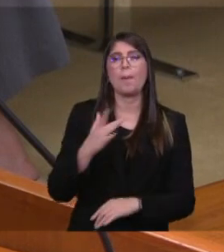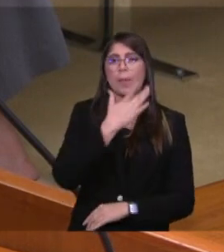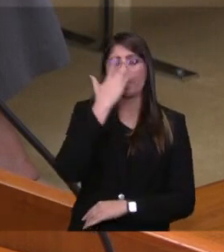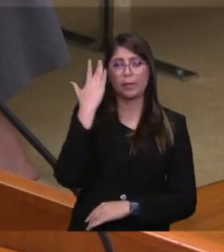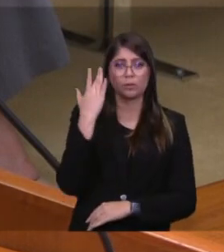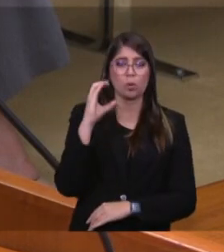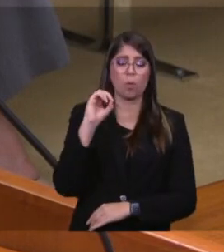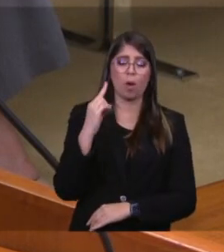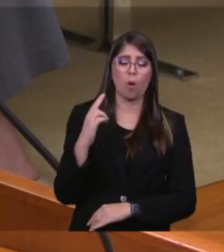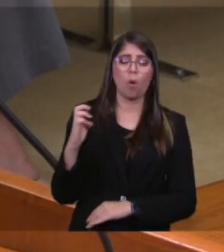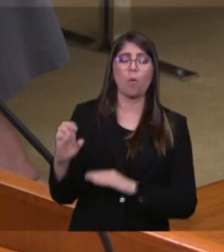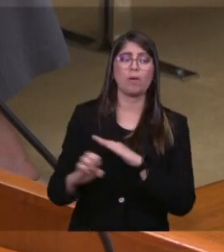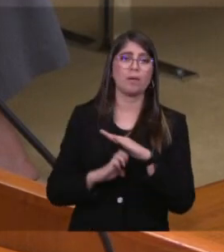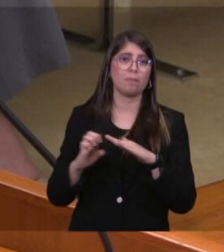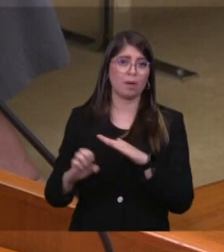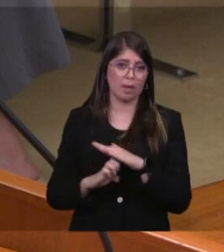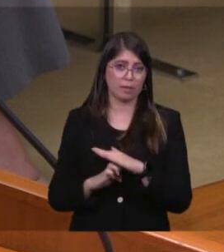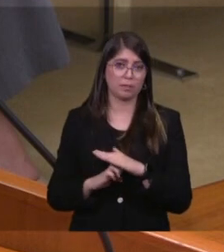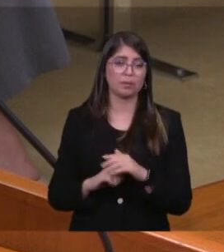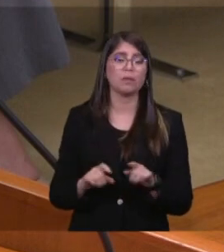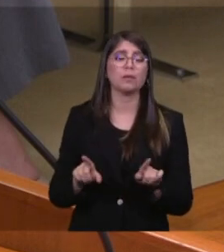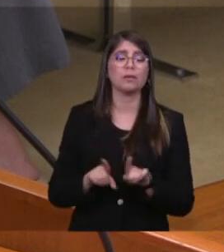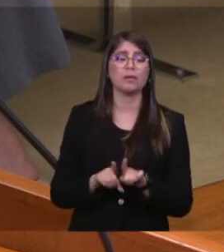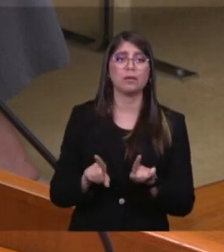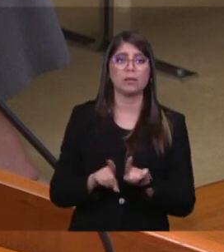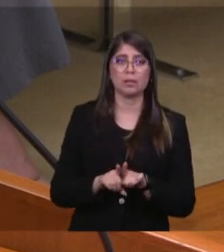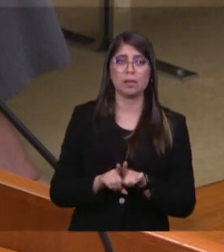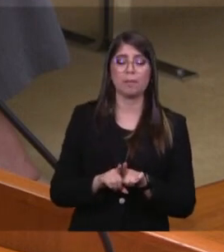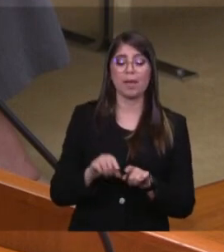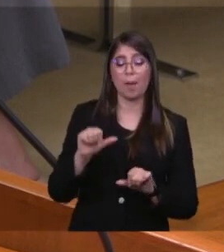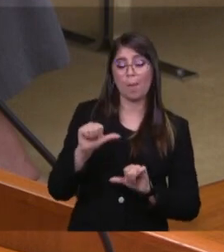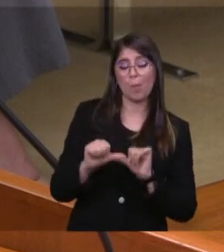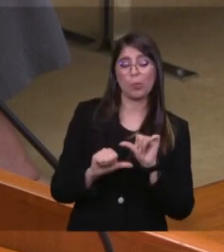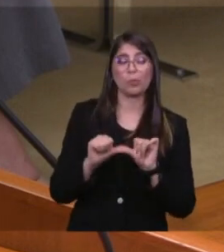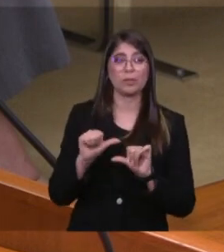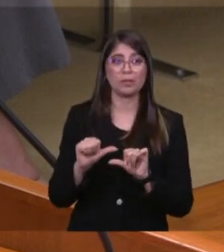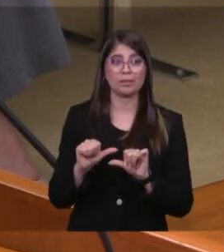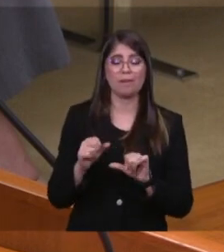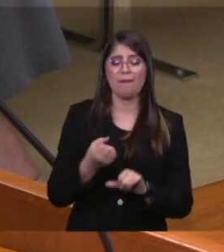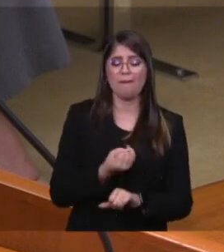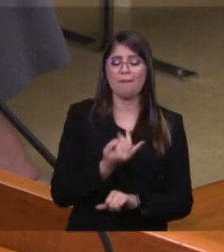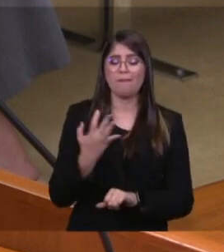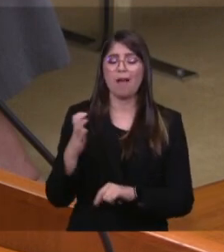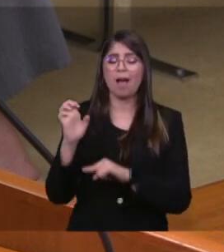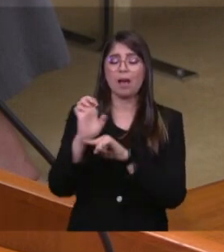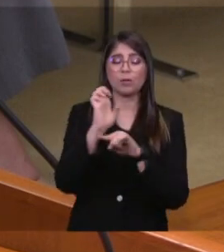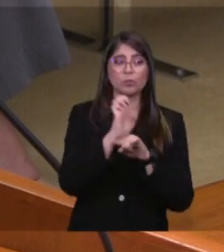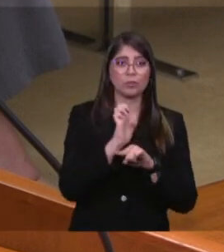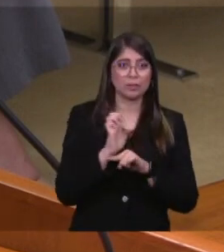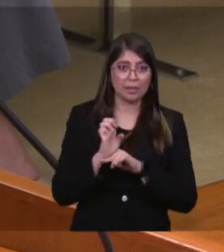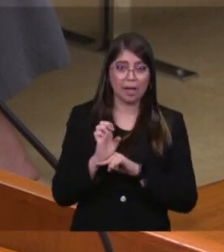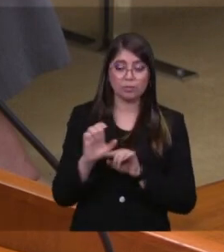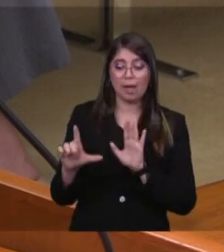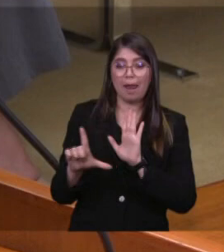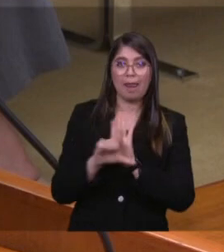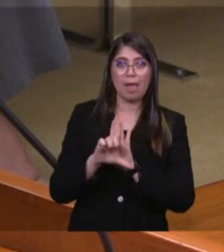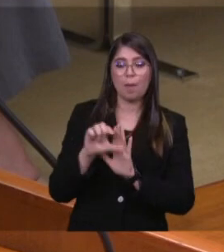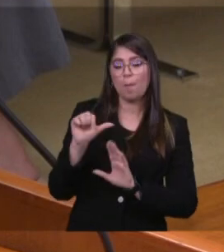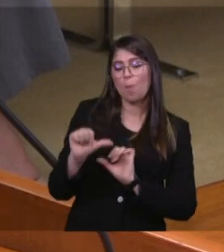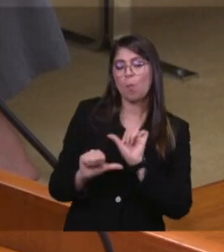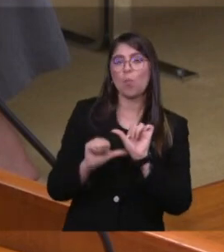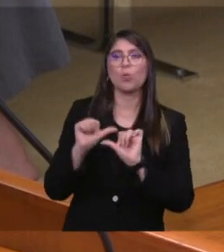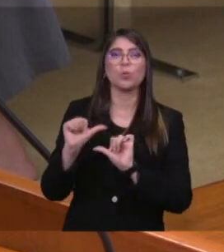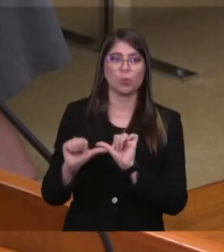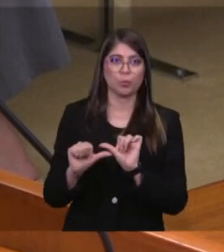contribuinte habitual, e diante dessa alteração, vários estados editaram suas leis estaduais